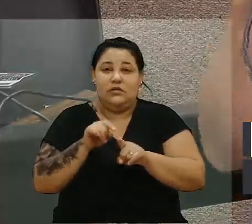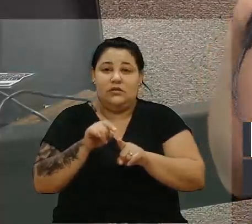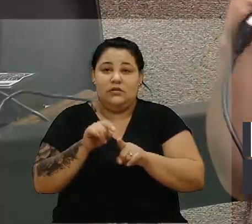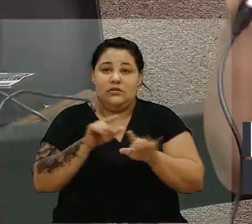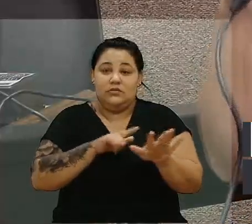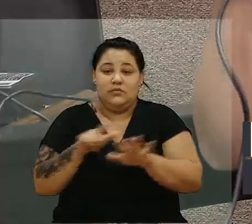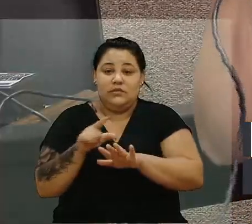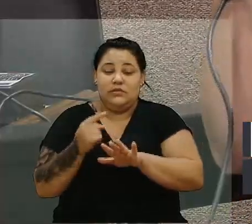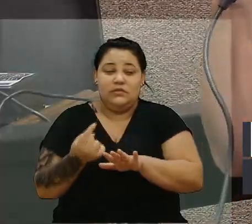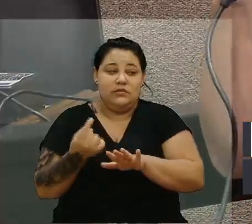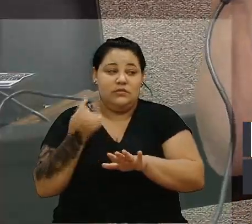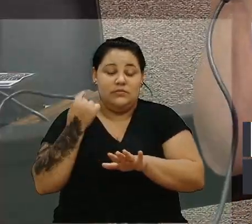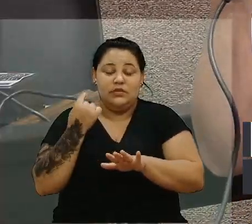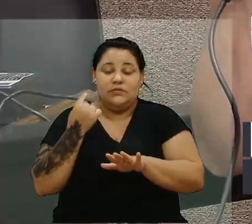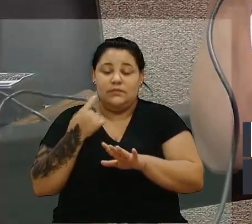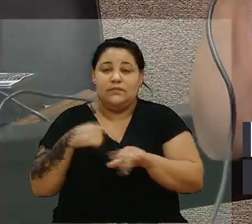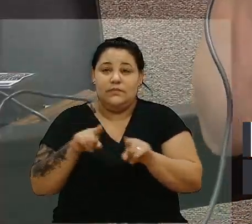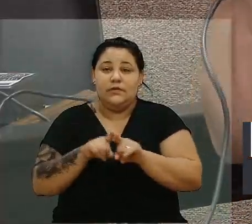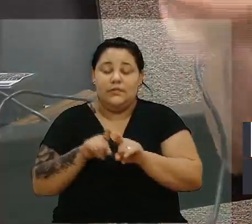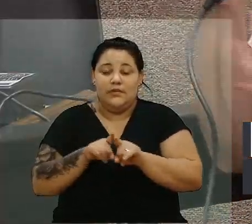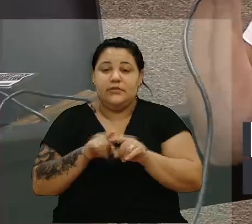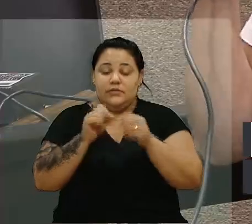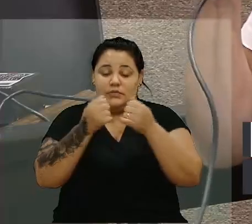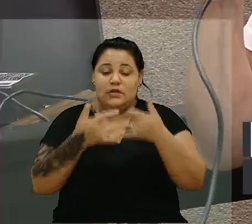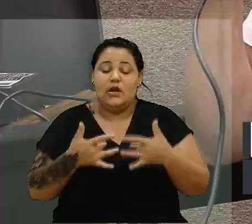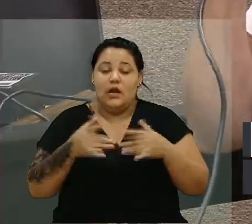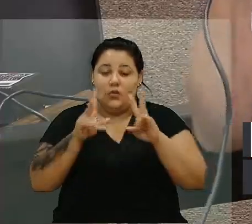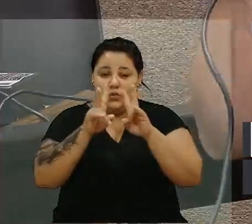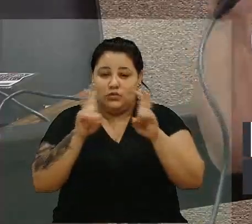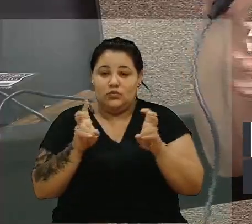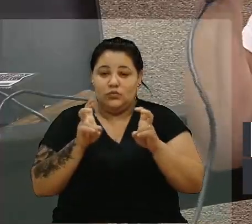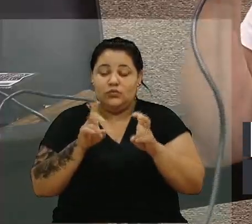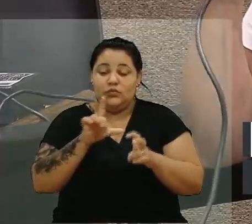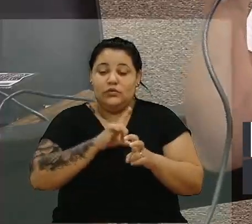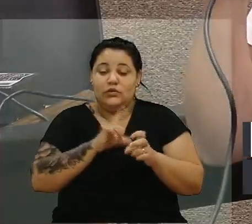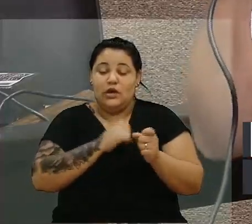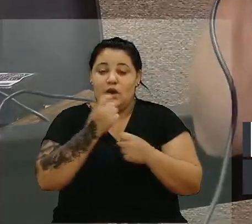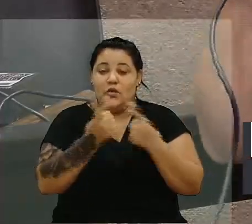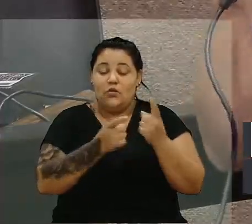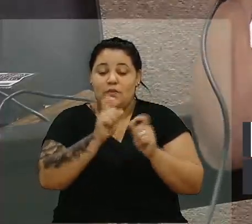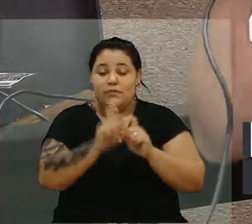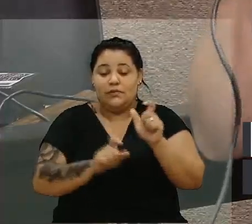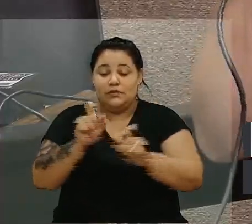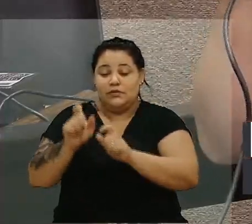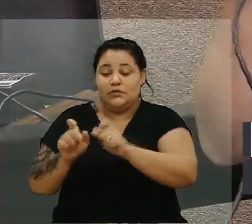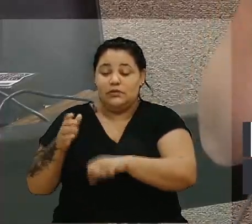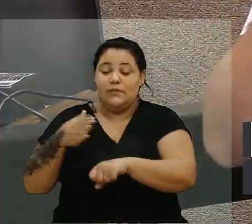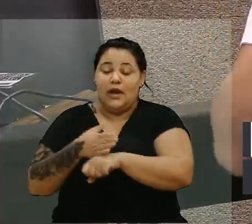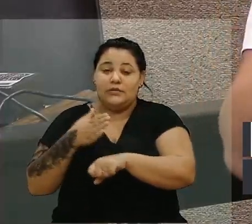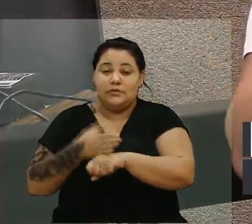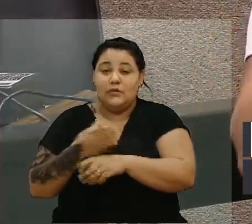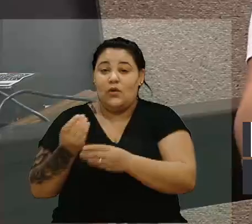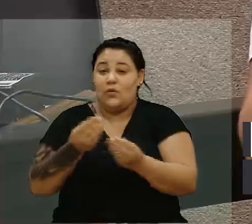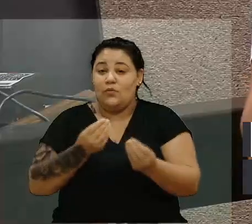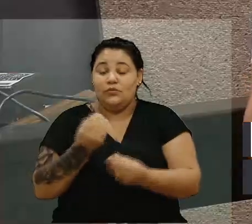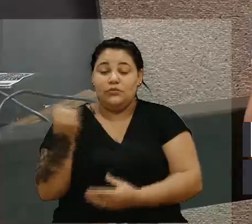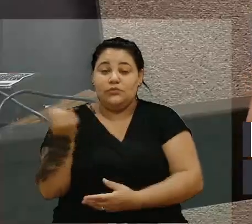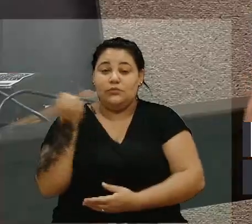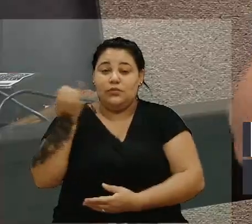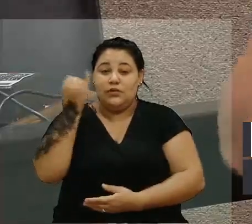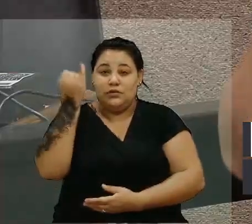se levantar sobre esse assunto, termos pessoas envolvidas nisso é muito importante,